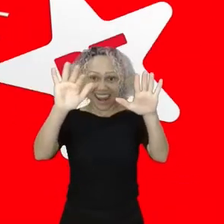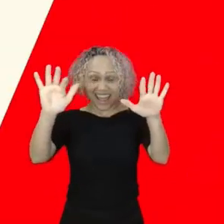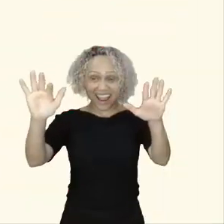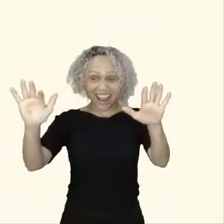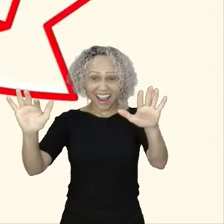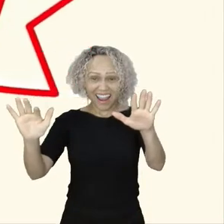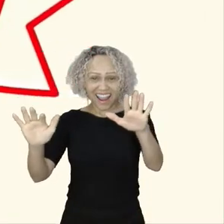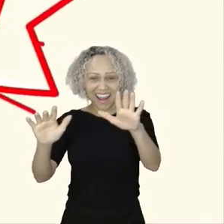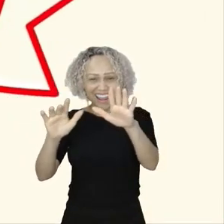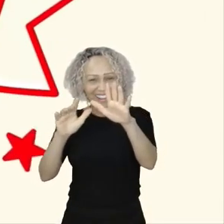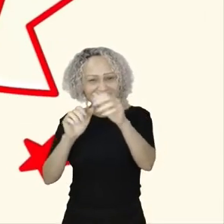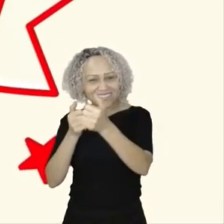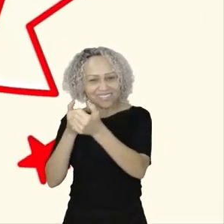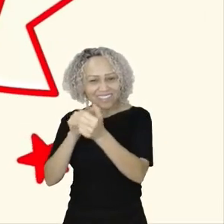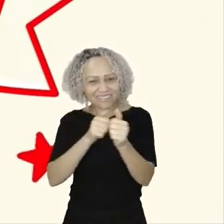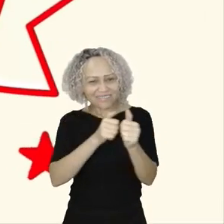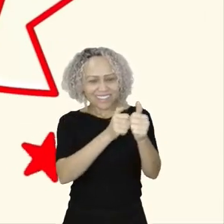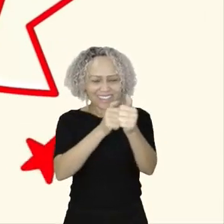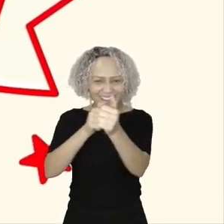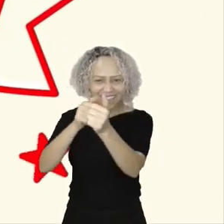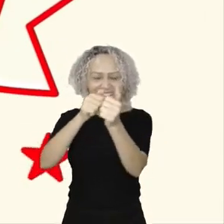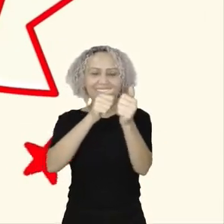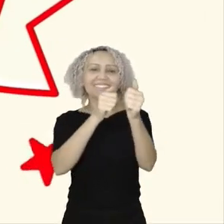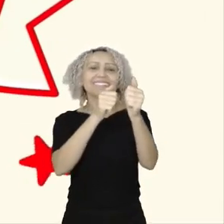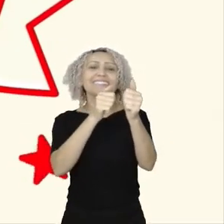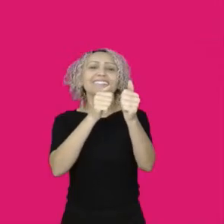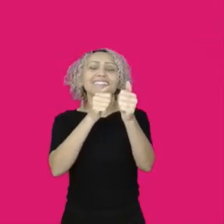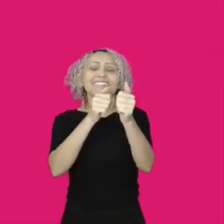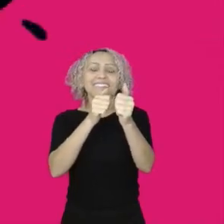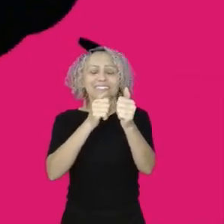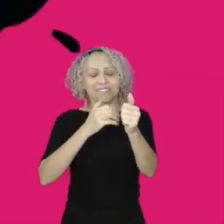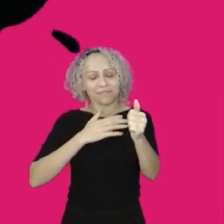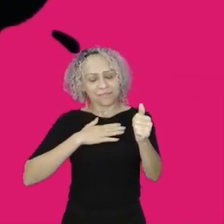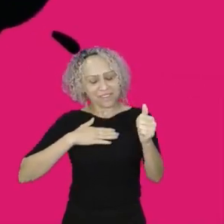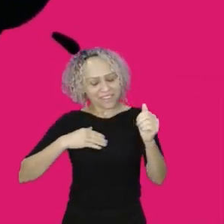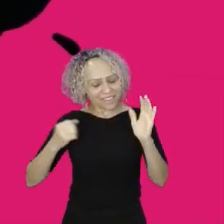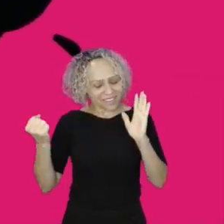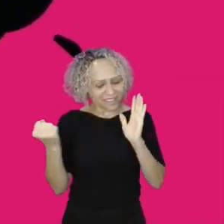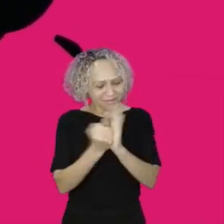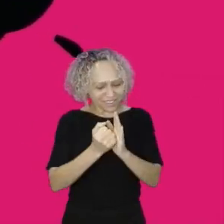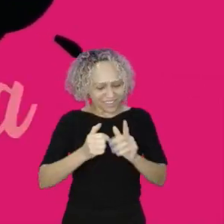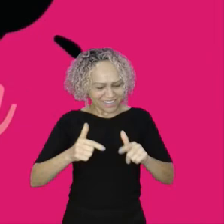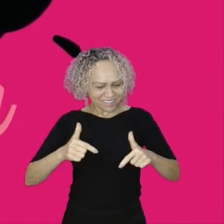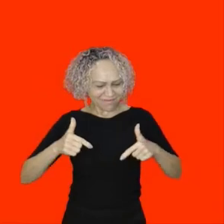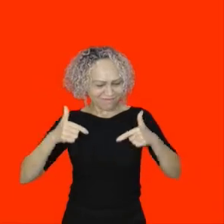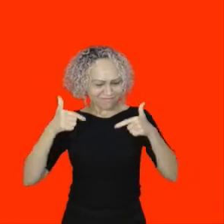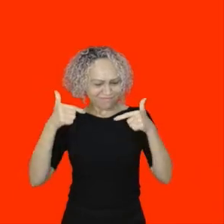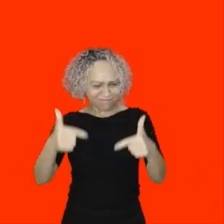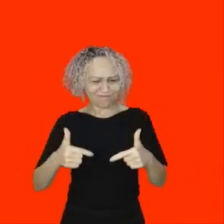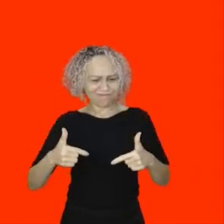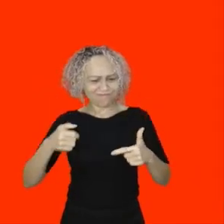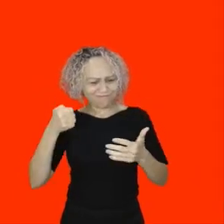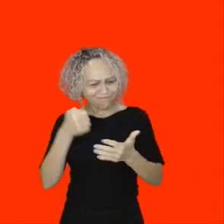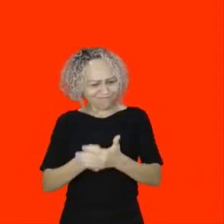brilha, ela é quem vai me guiar. Ser guerreira é minha